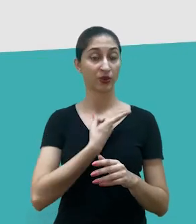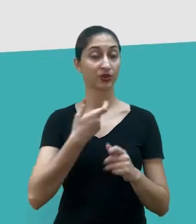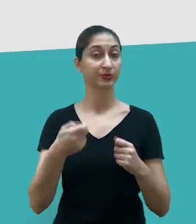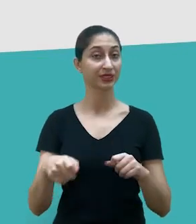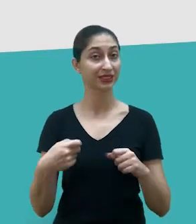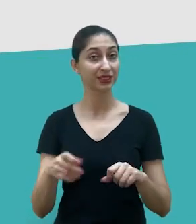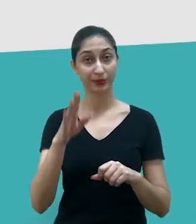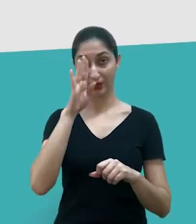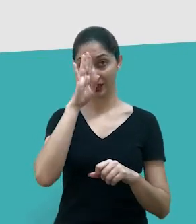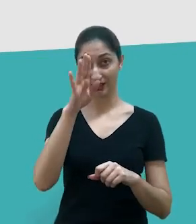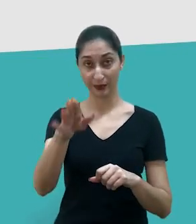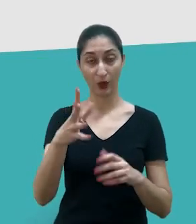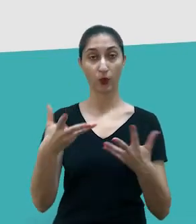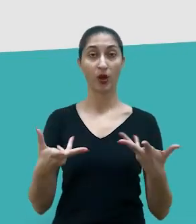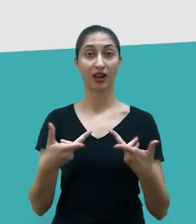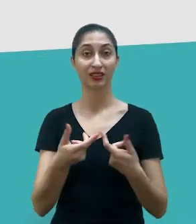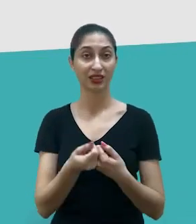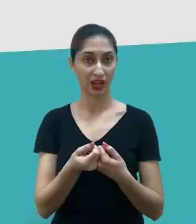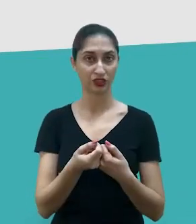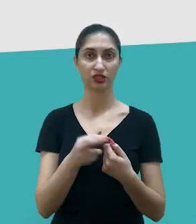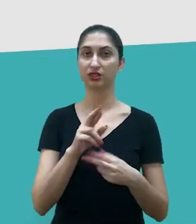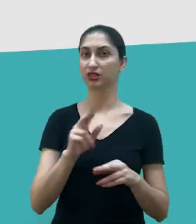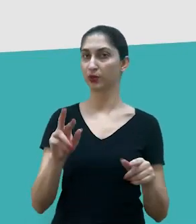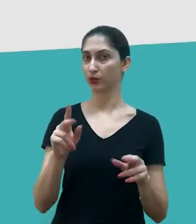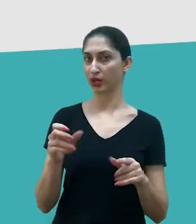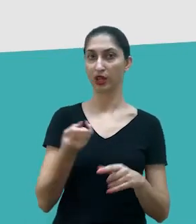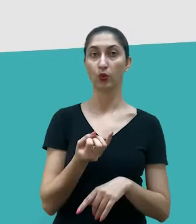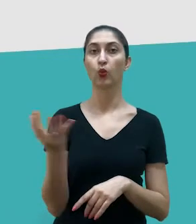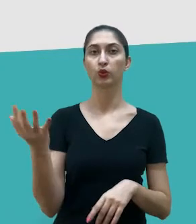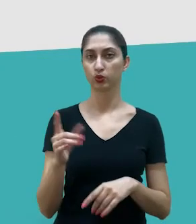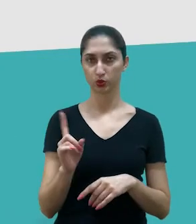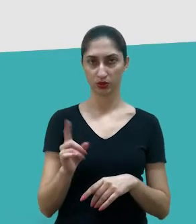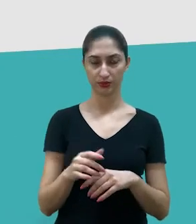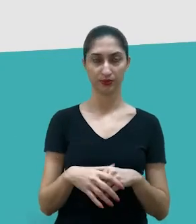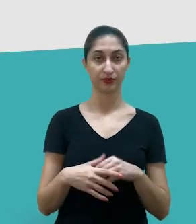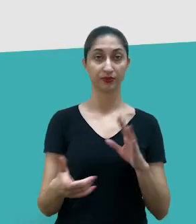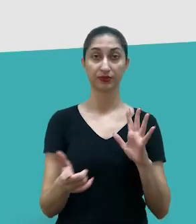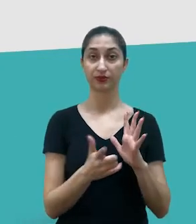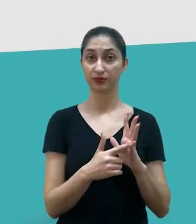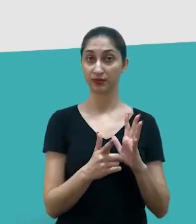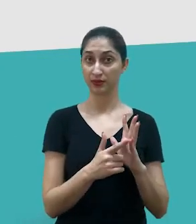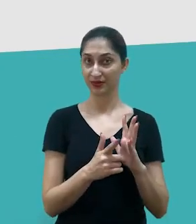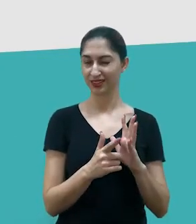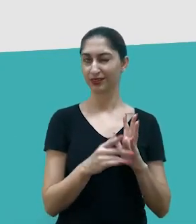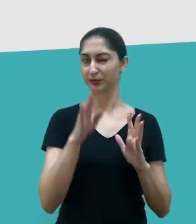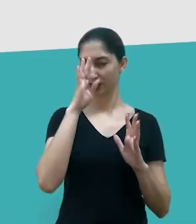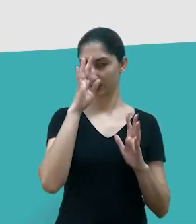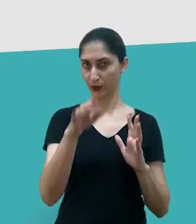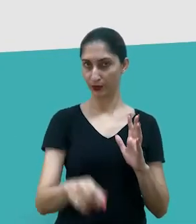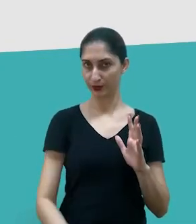precisamos priorizar a qualidade e não a quantidade. E o quinto passo, ele é muito